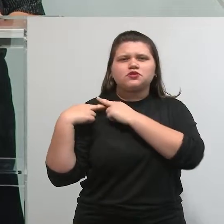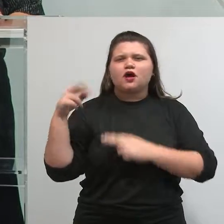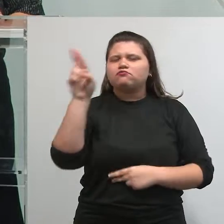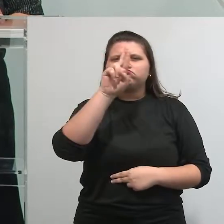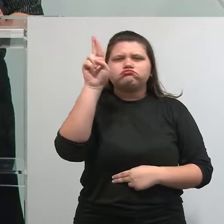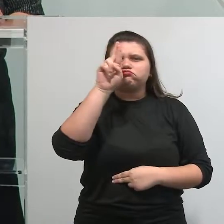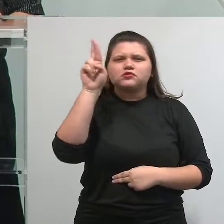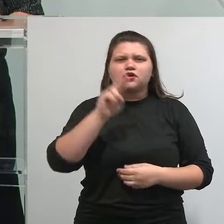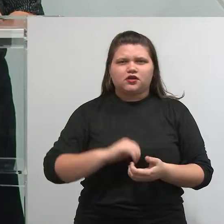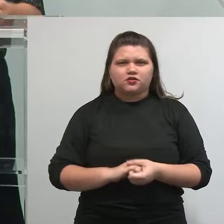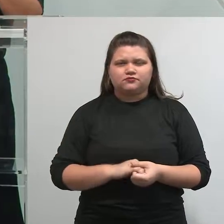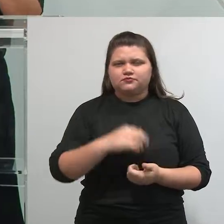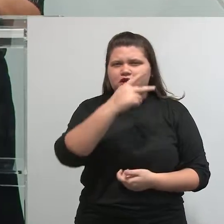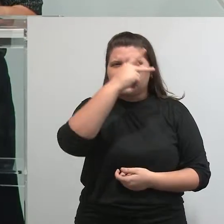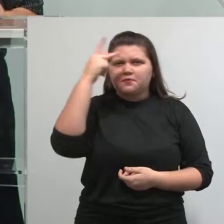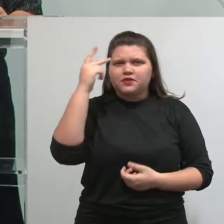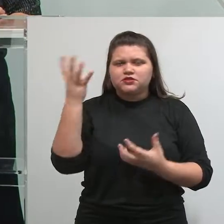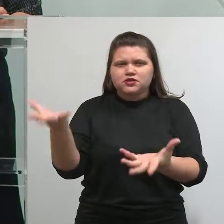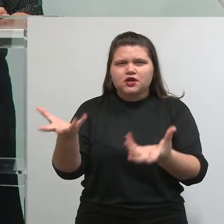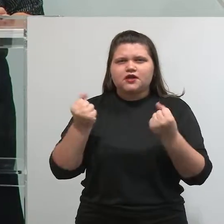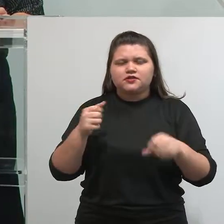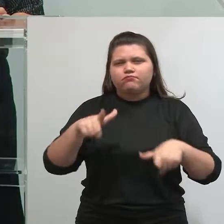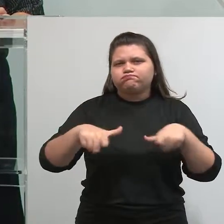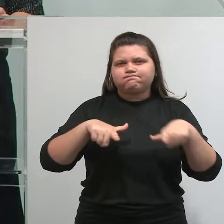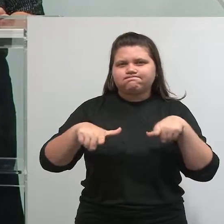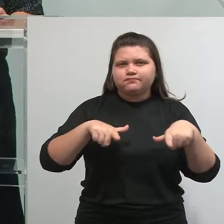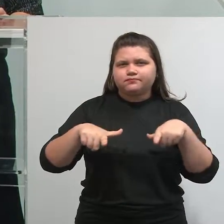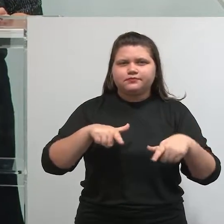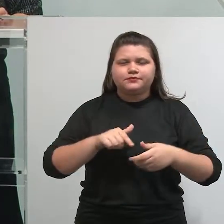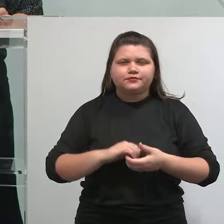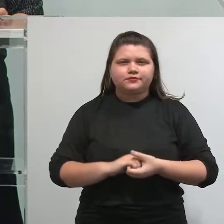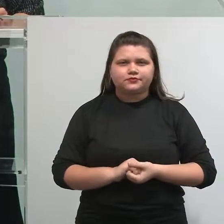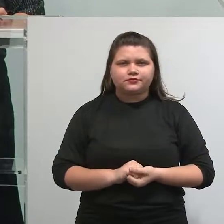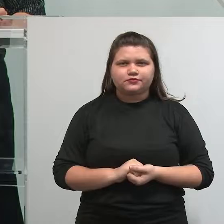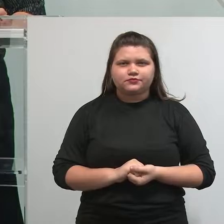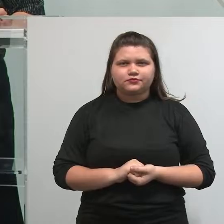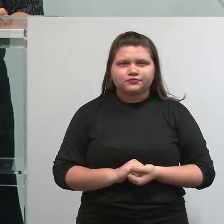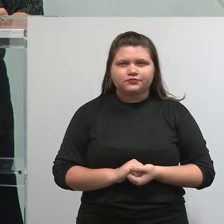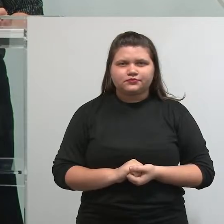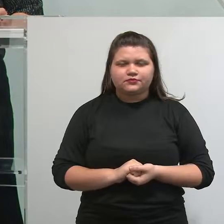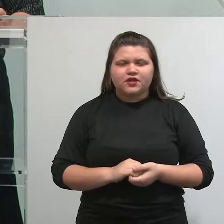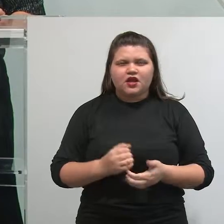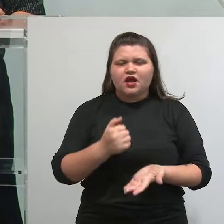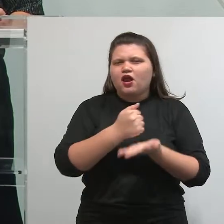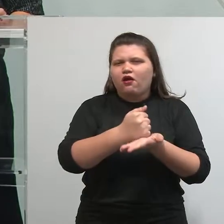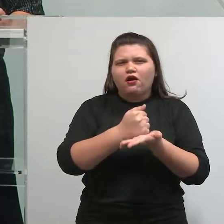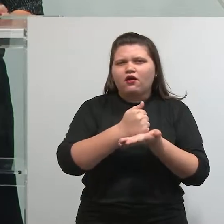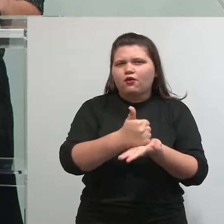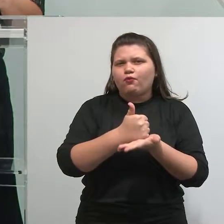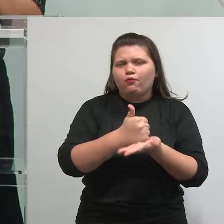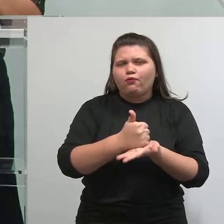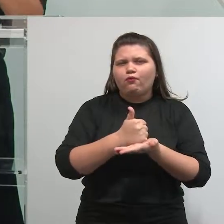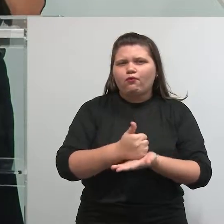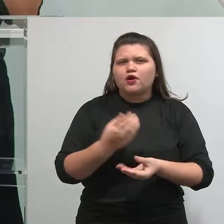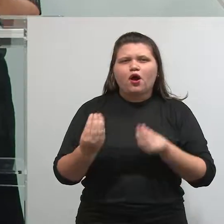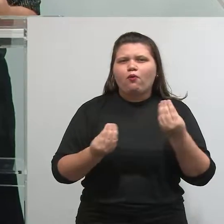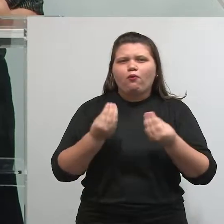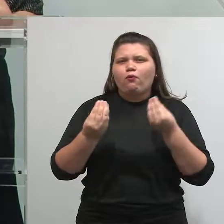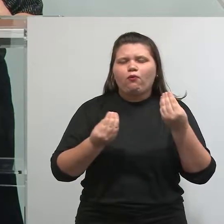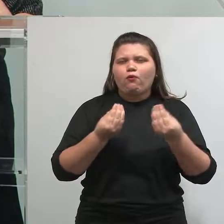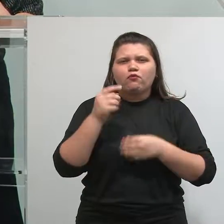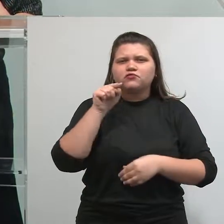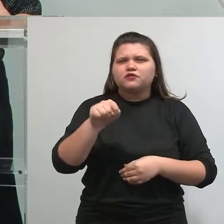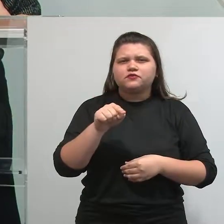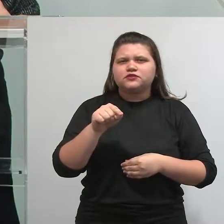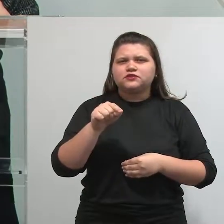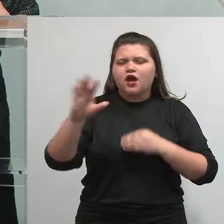responsáveis? Quem são as pessoas que recebem algum tipo de trabalho, de ajuda? Como que você também